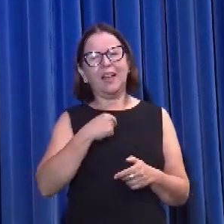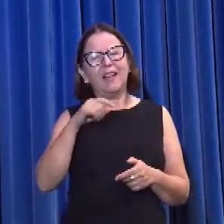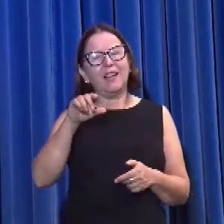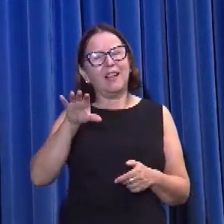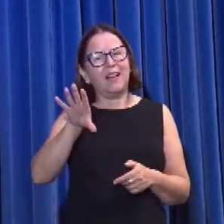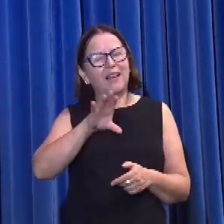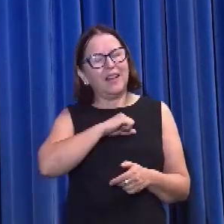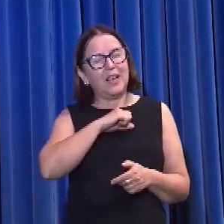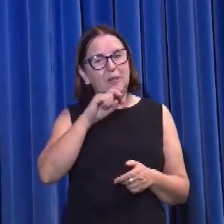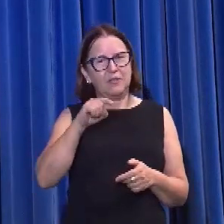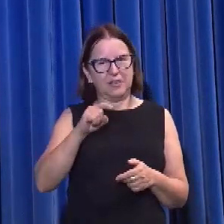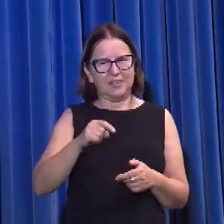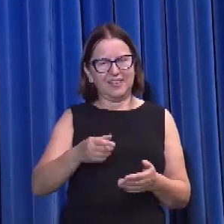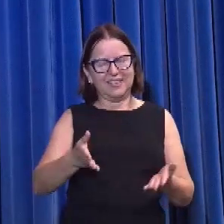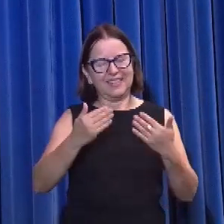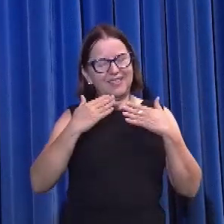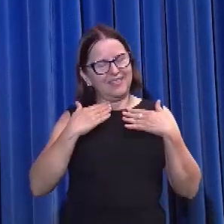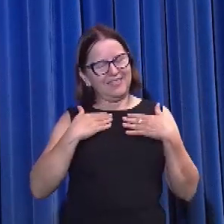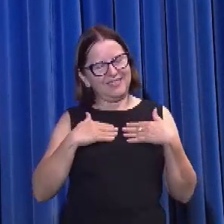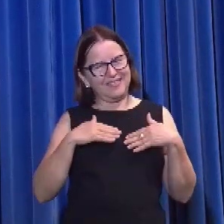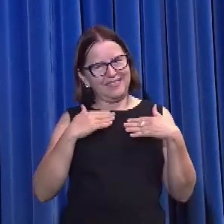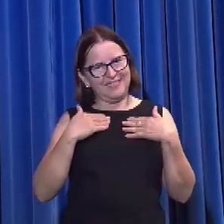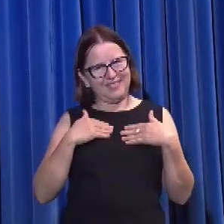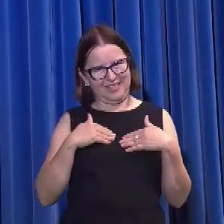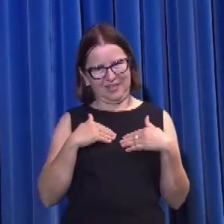isso dá um descanso.